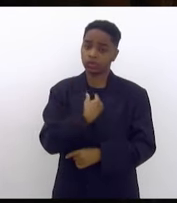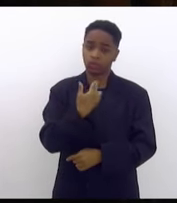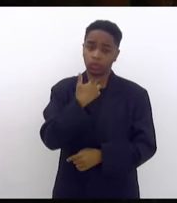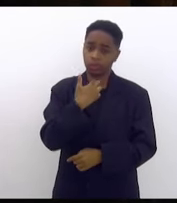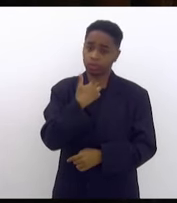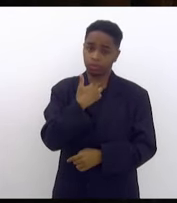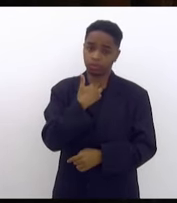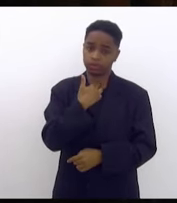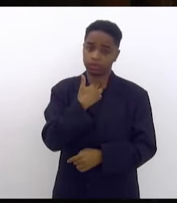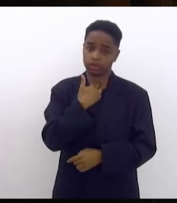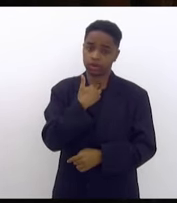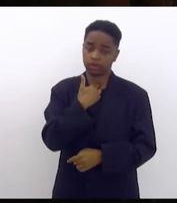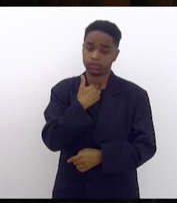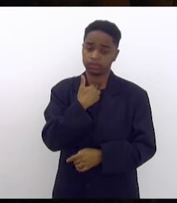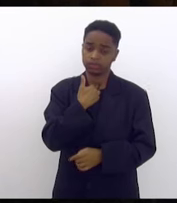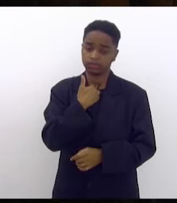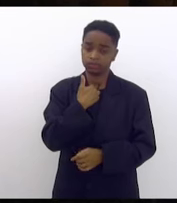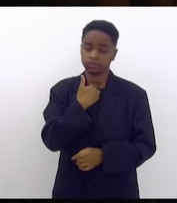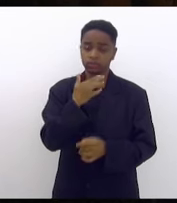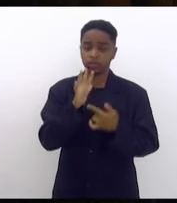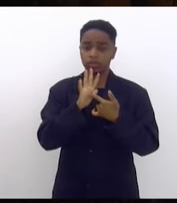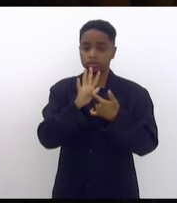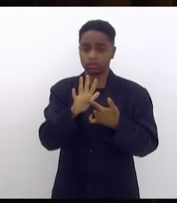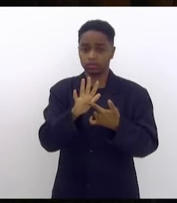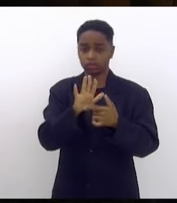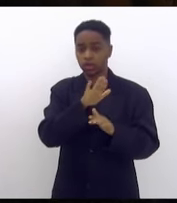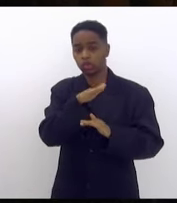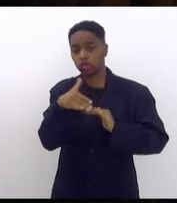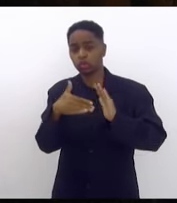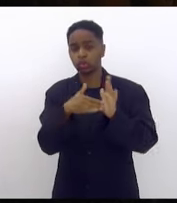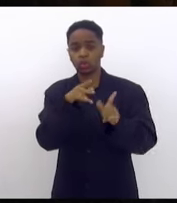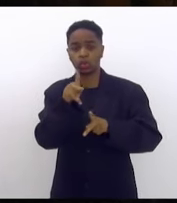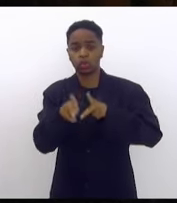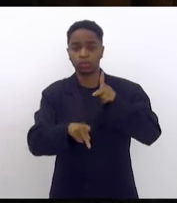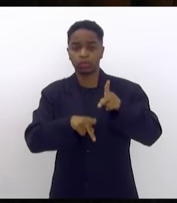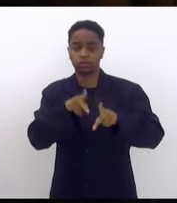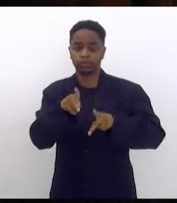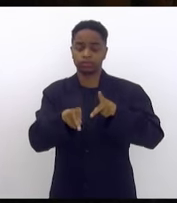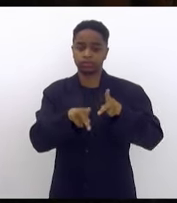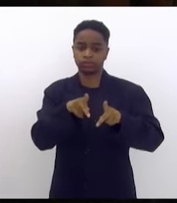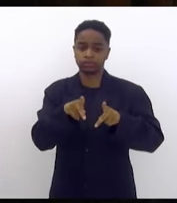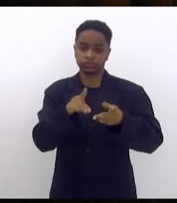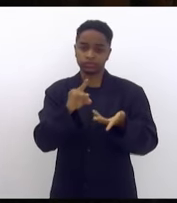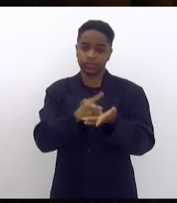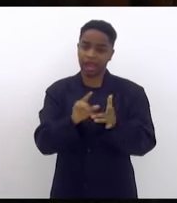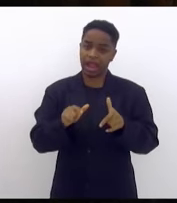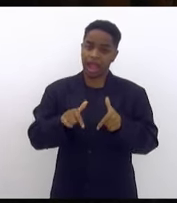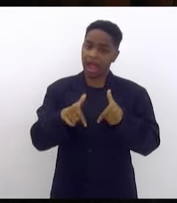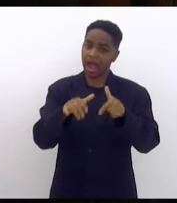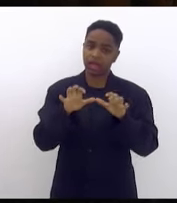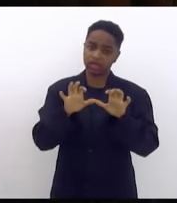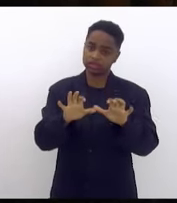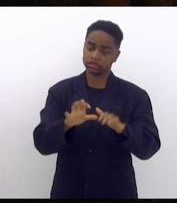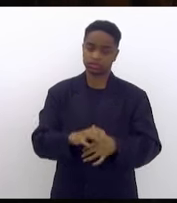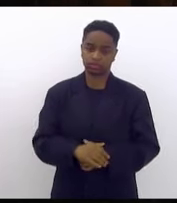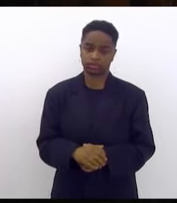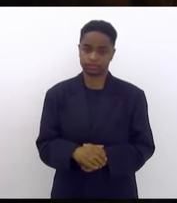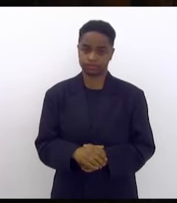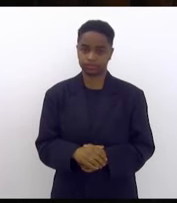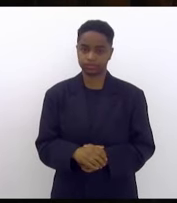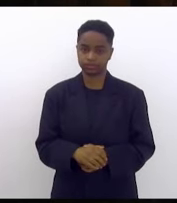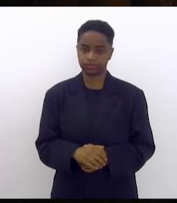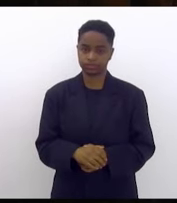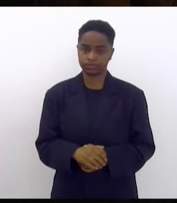efetivamente classificar que toda a população pratique atos não